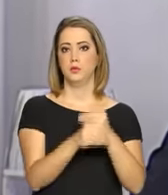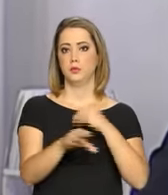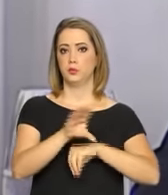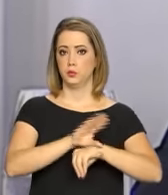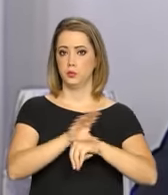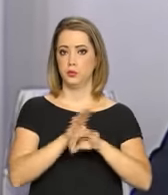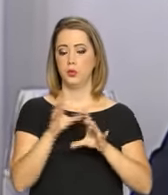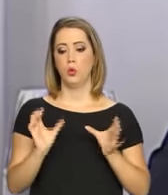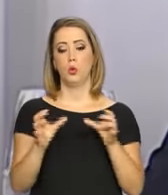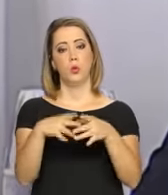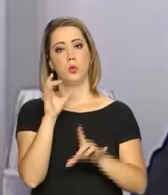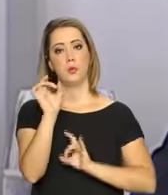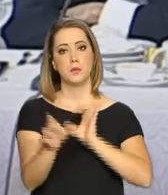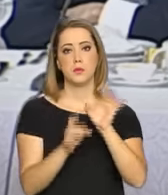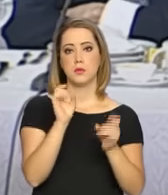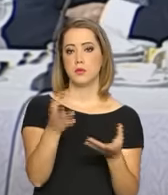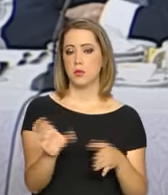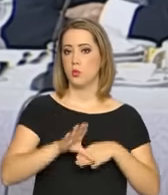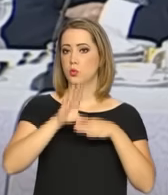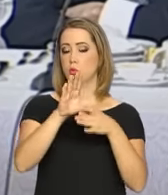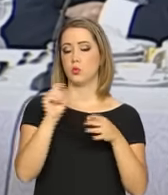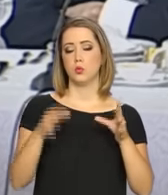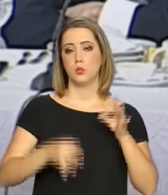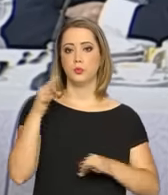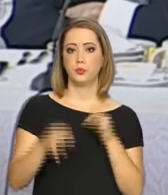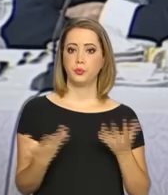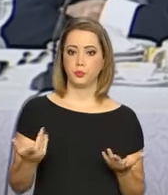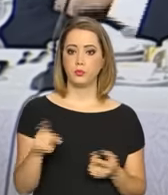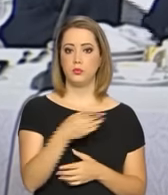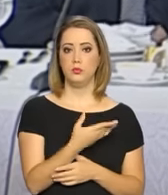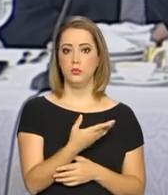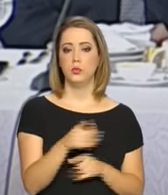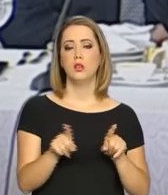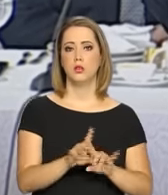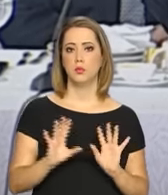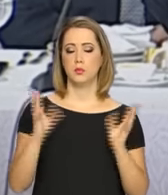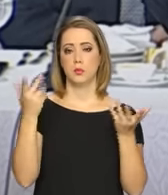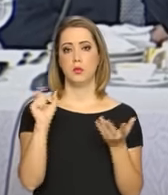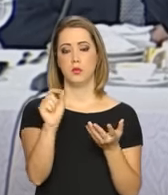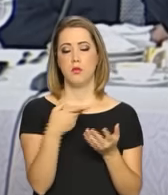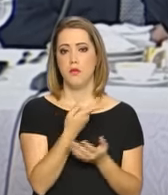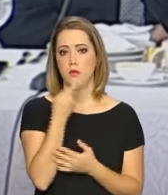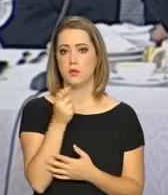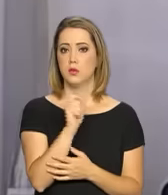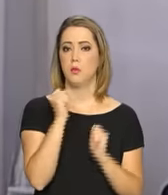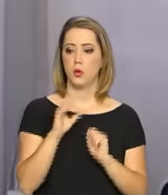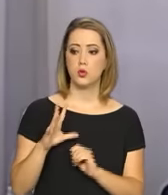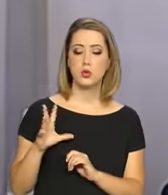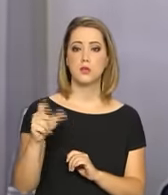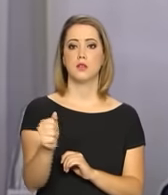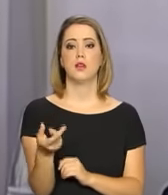na comissão de conção e justiça na cerimônia o presidente anunciou que os trabalhadores poderão sacar todo o saldo de Contas inativas do